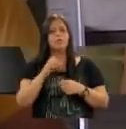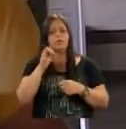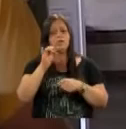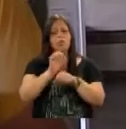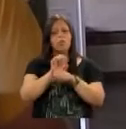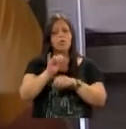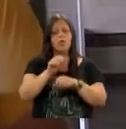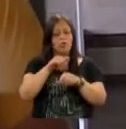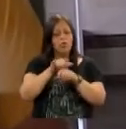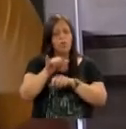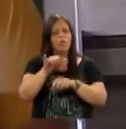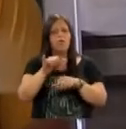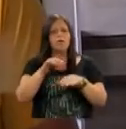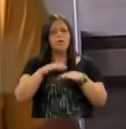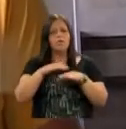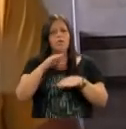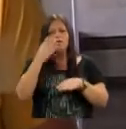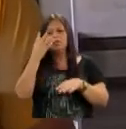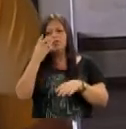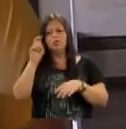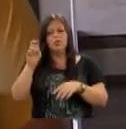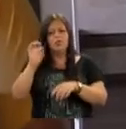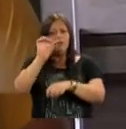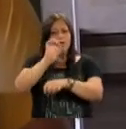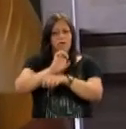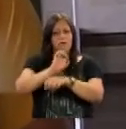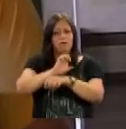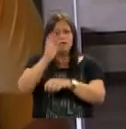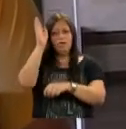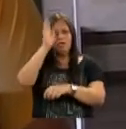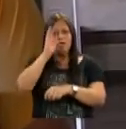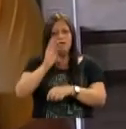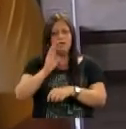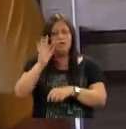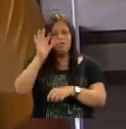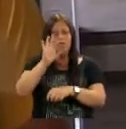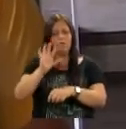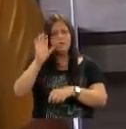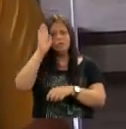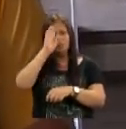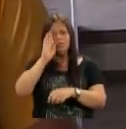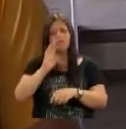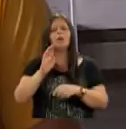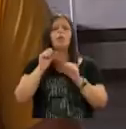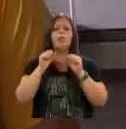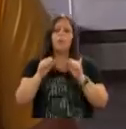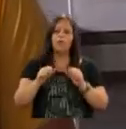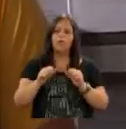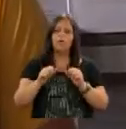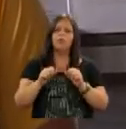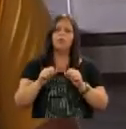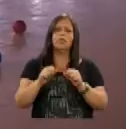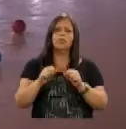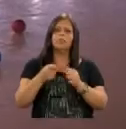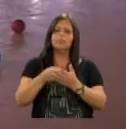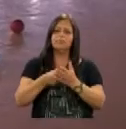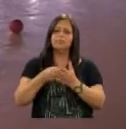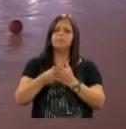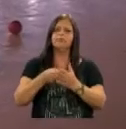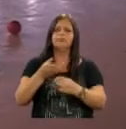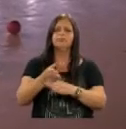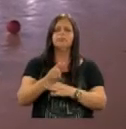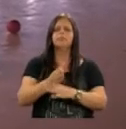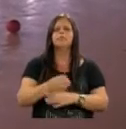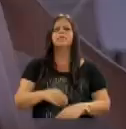mais umas quatro cinco estados do brasil da federação do brasil aí a gente pode pleitear comentado dentro